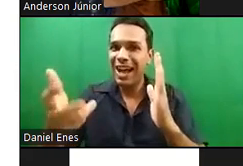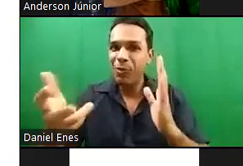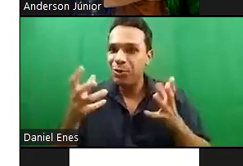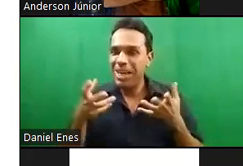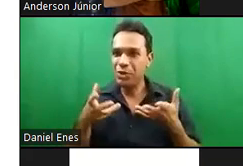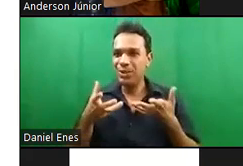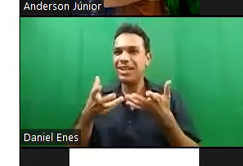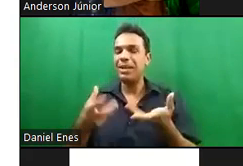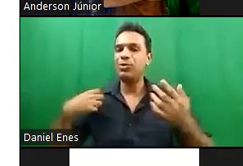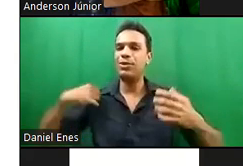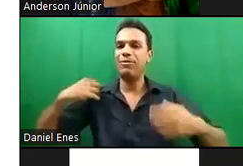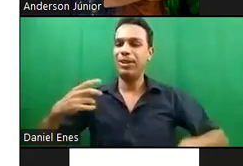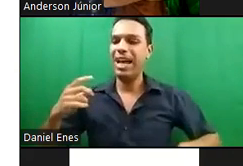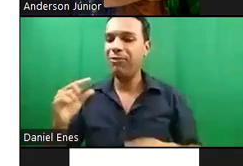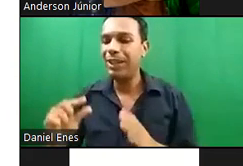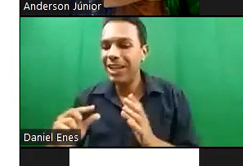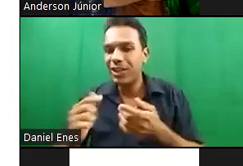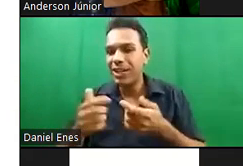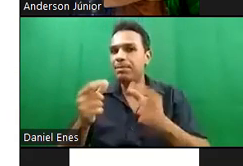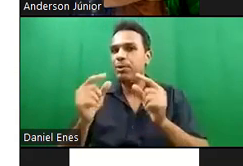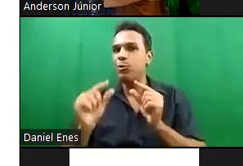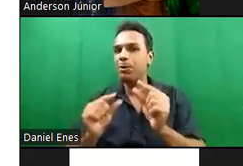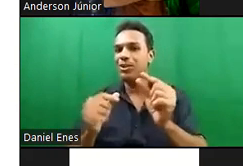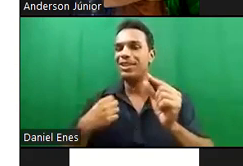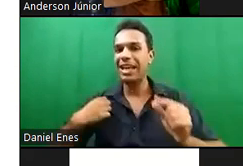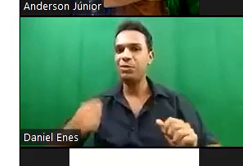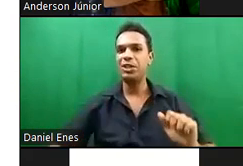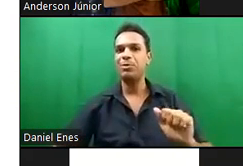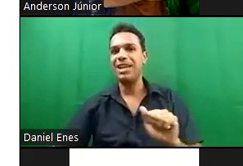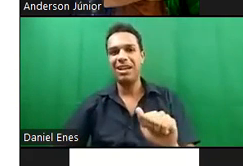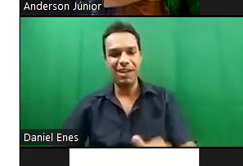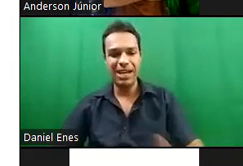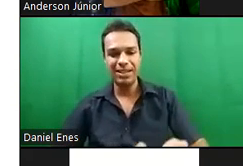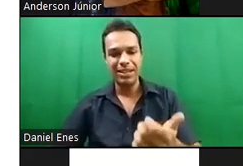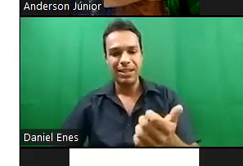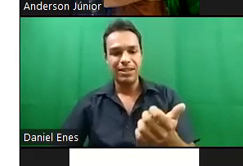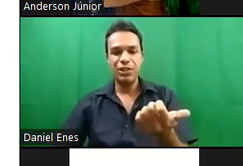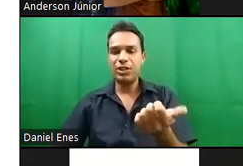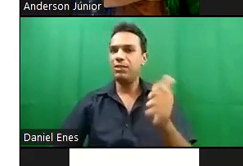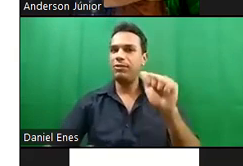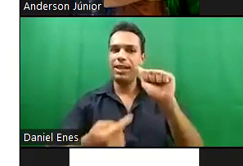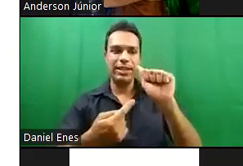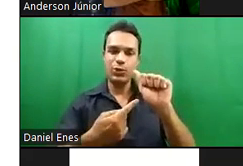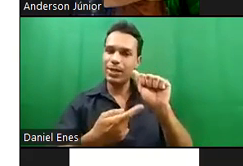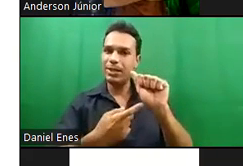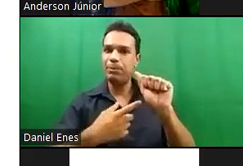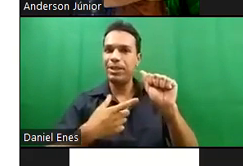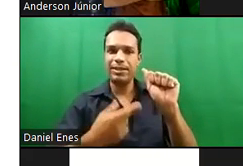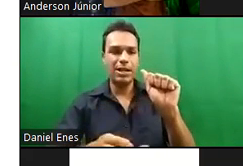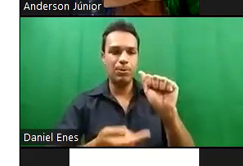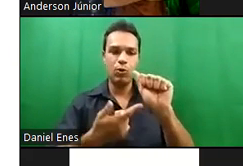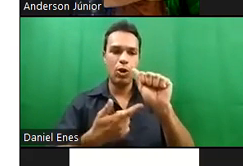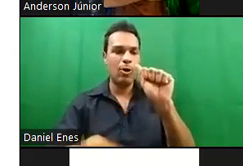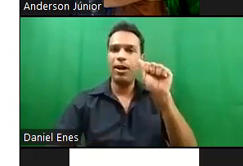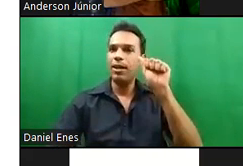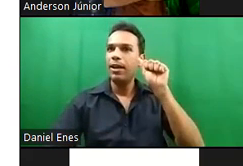usar os mesmos elementos da fonética. A fonética ela se preocupa com os detalhes mínimos. Ela vai descrever isso aqui, por